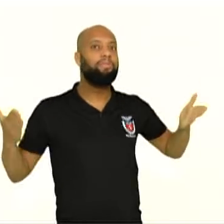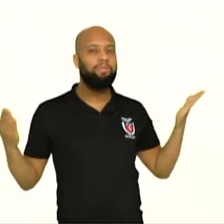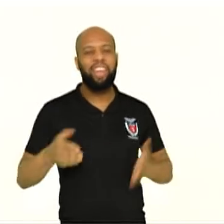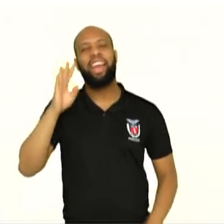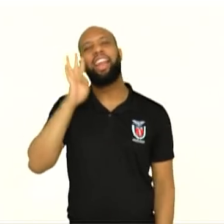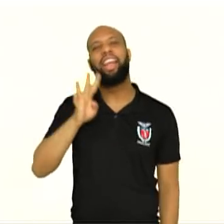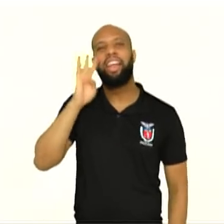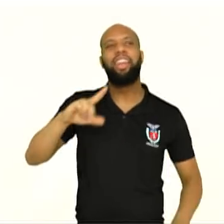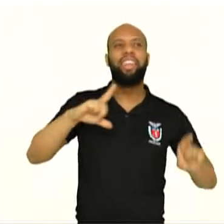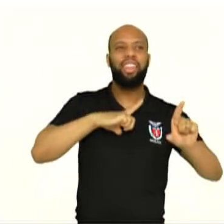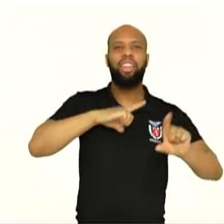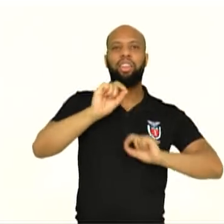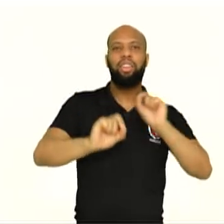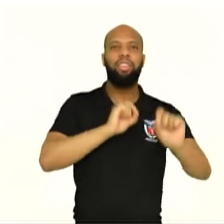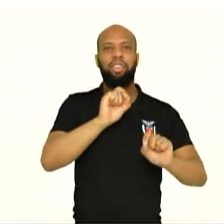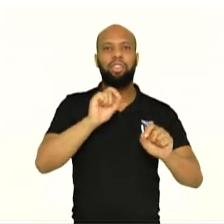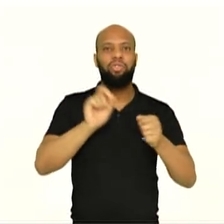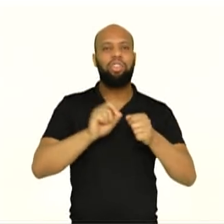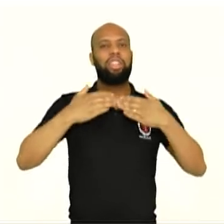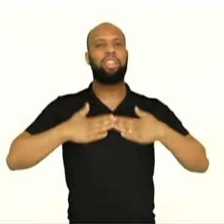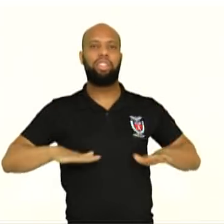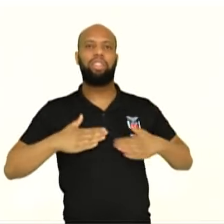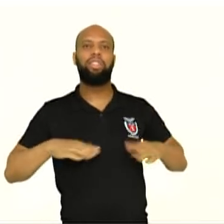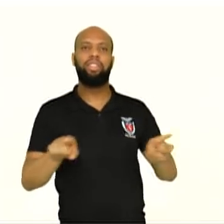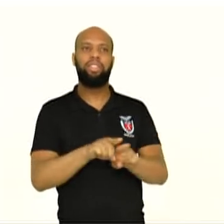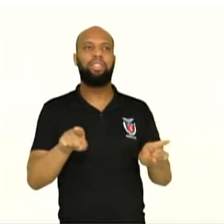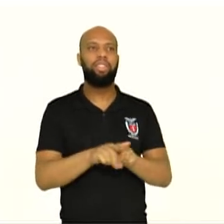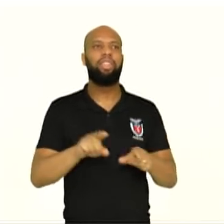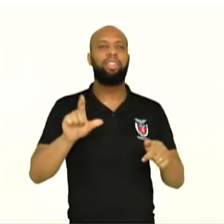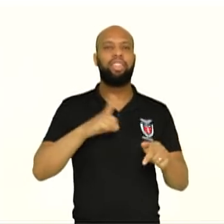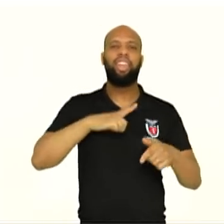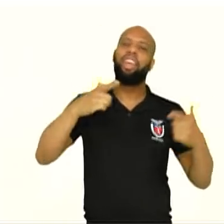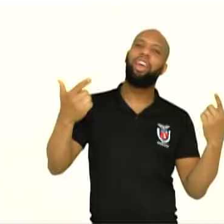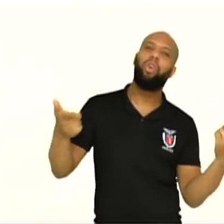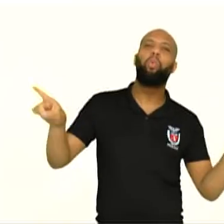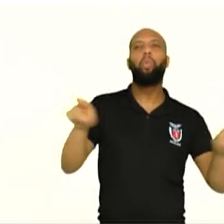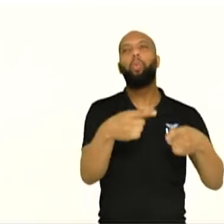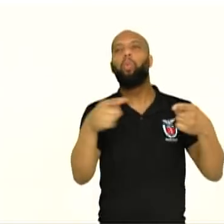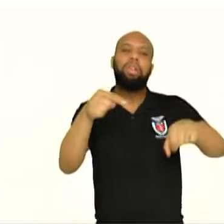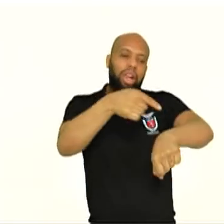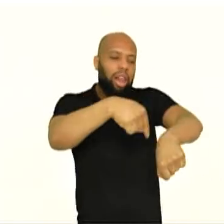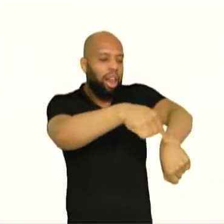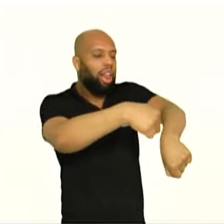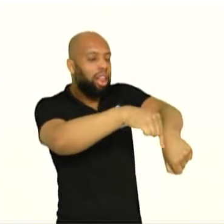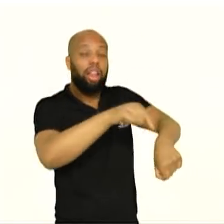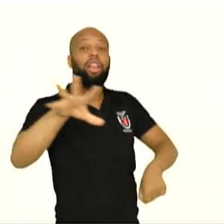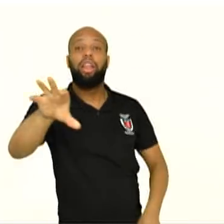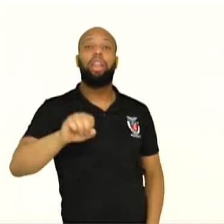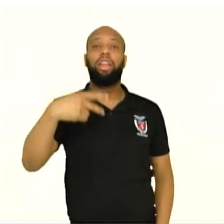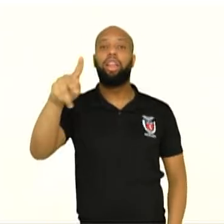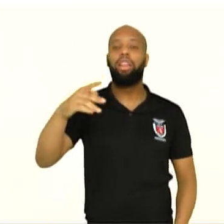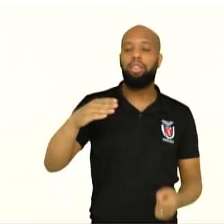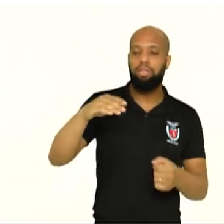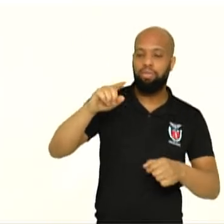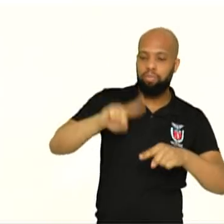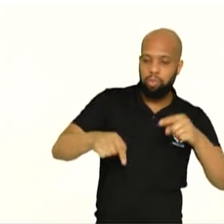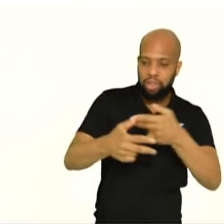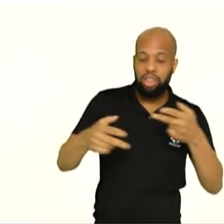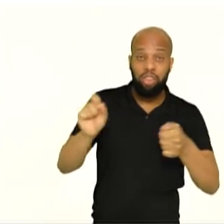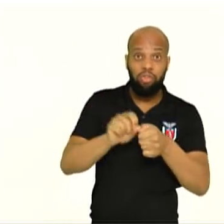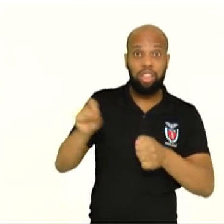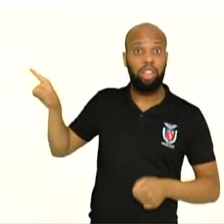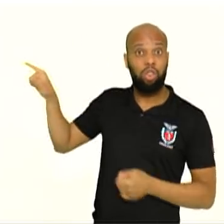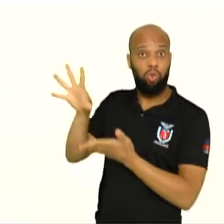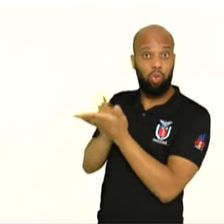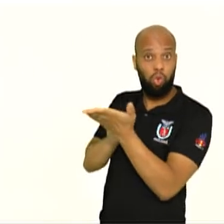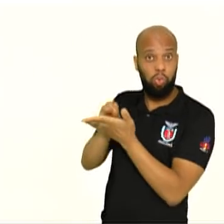bem legal. Você vai fazer com toda a calma do mundo. Vai tocar aquela musiquinha legal, você vai pegar seu material. E você vai fazer esse desenho da esponja